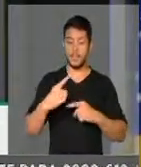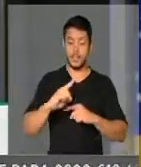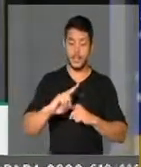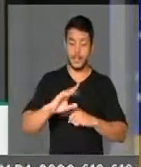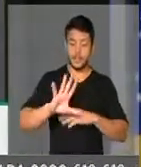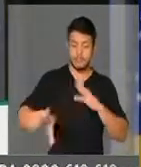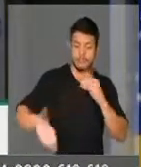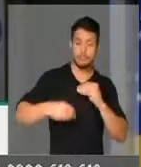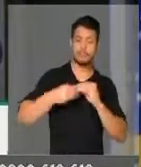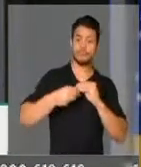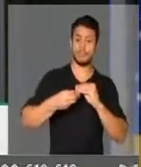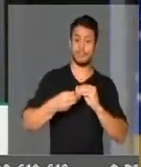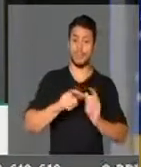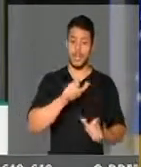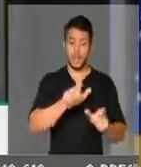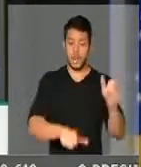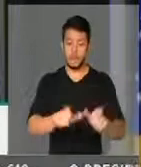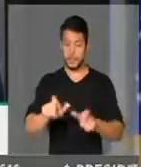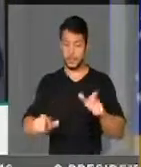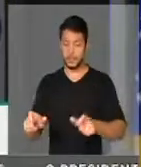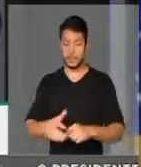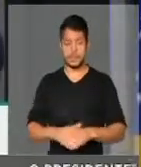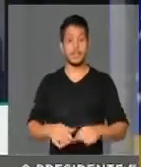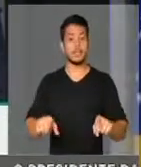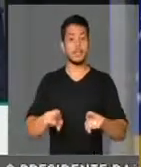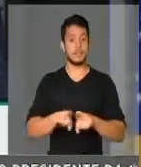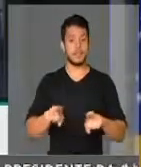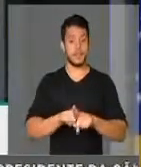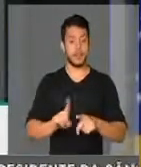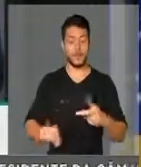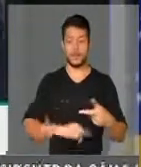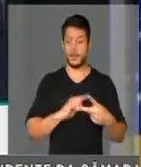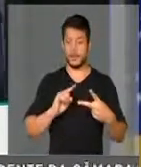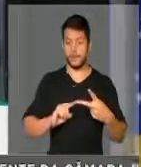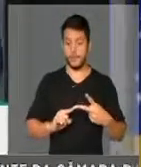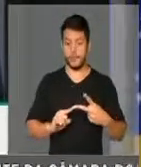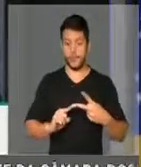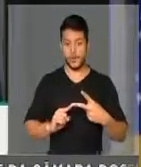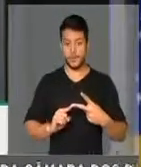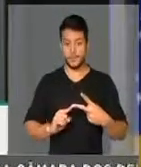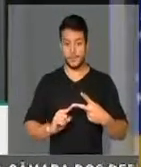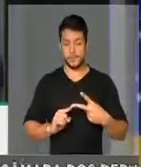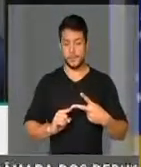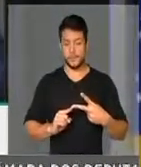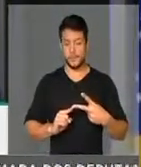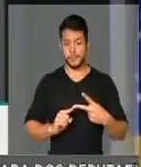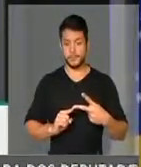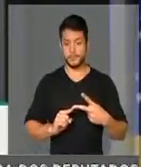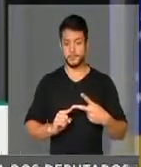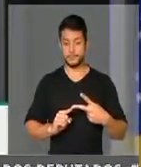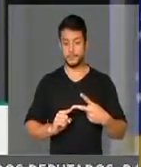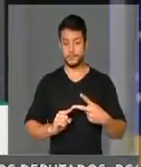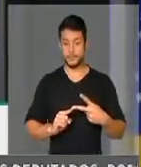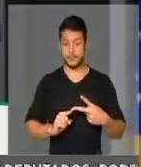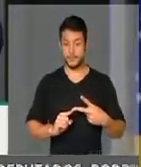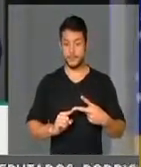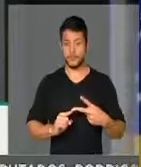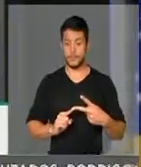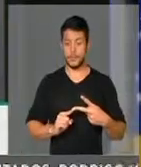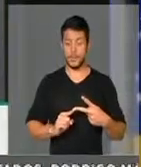processo. Outra inconsistência do pedido do MP, denunciada pelo jornalista Rubens Valente: